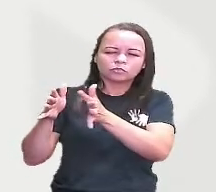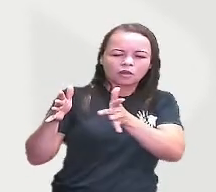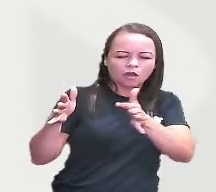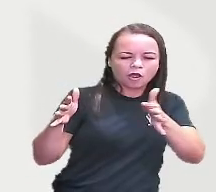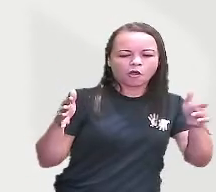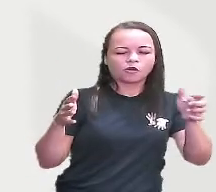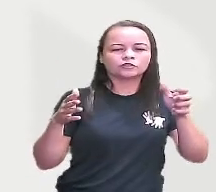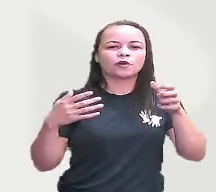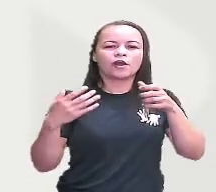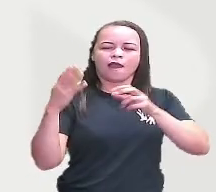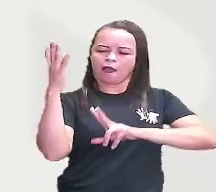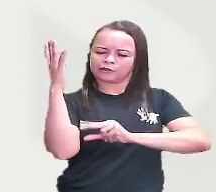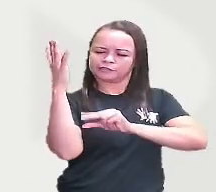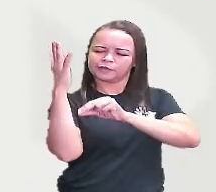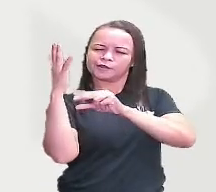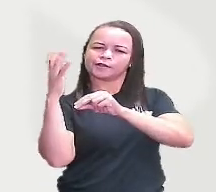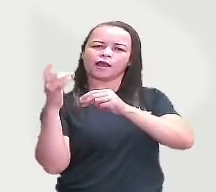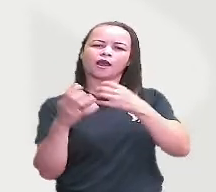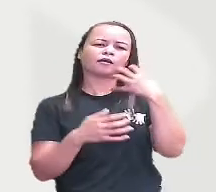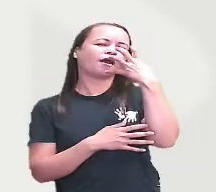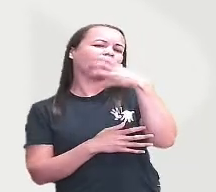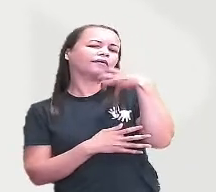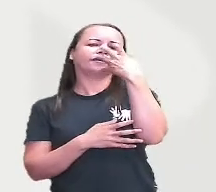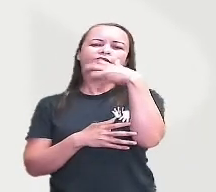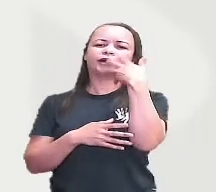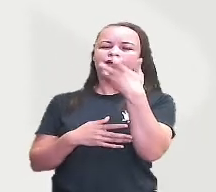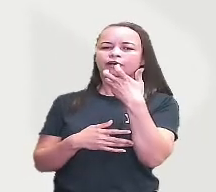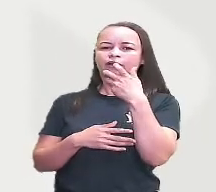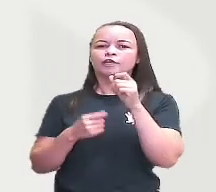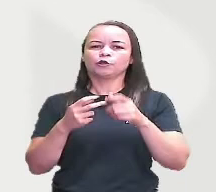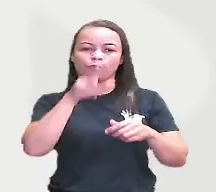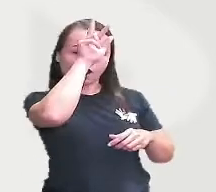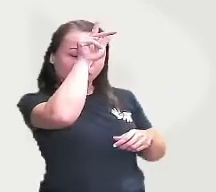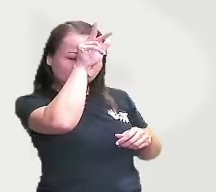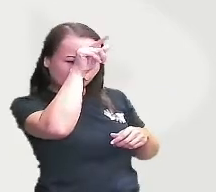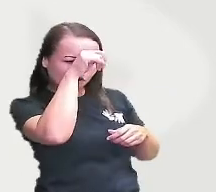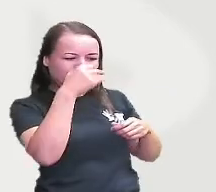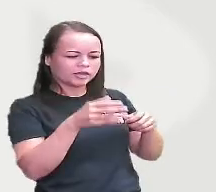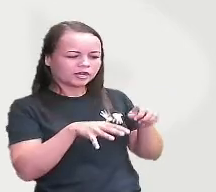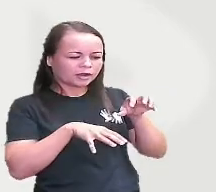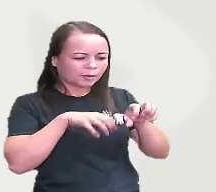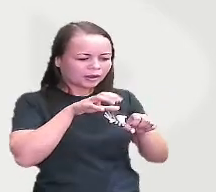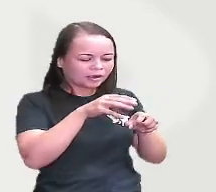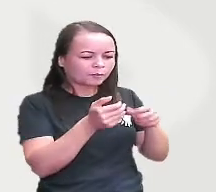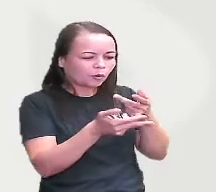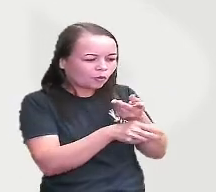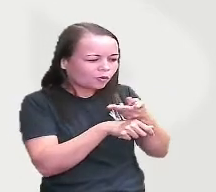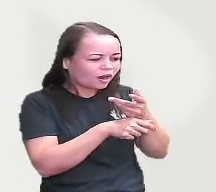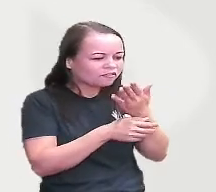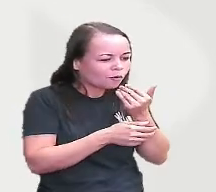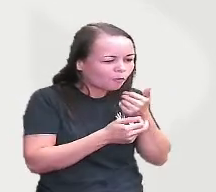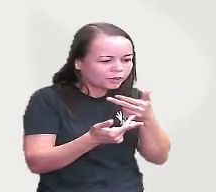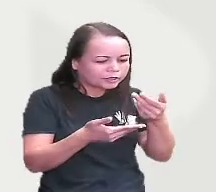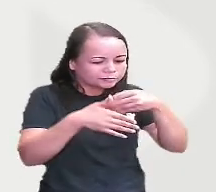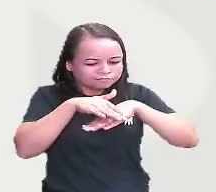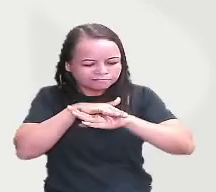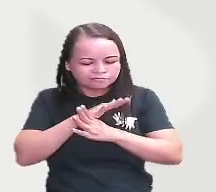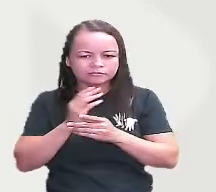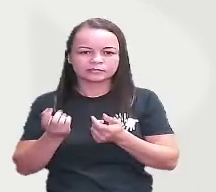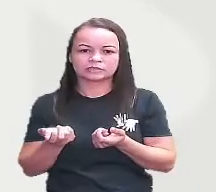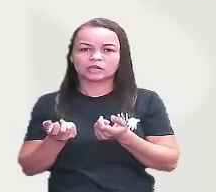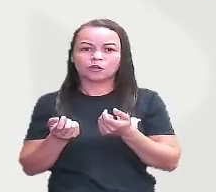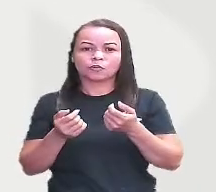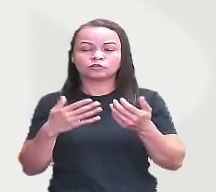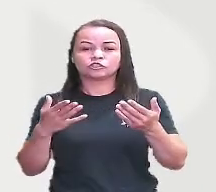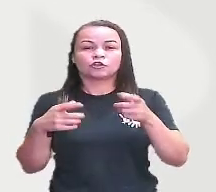cantando, enquanto a formiga juntava seus grãos. Quando chegou o inverno, a cigarra veio à casa